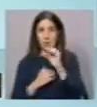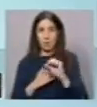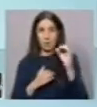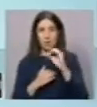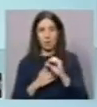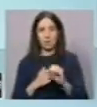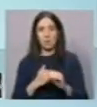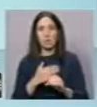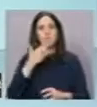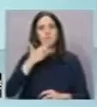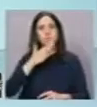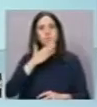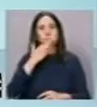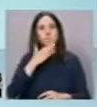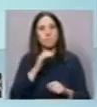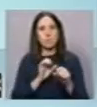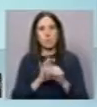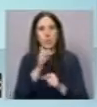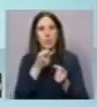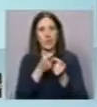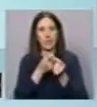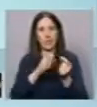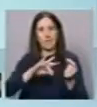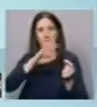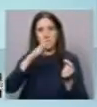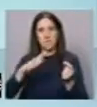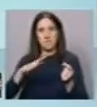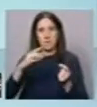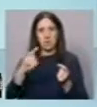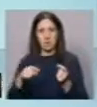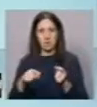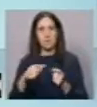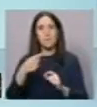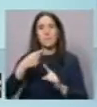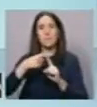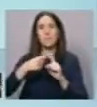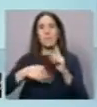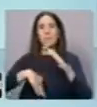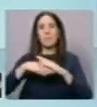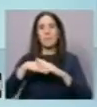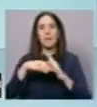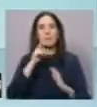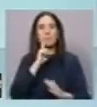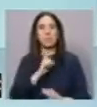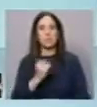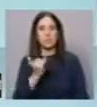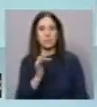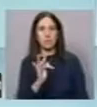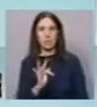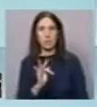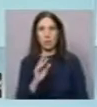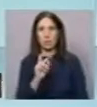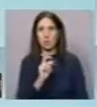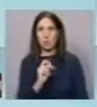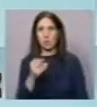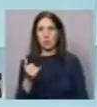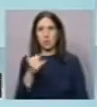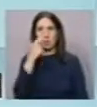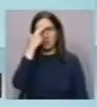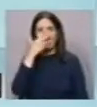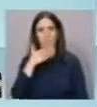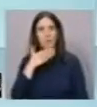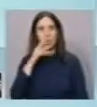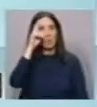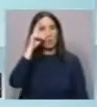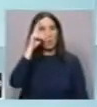soprar moderado no litoral e nas terras altas. Temperaturas máximas previstas para a Guarda de 24 graus, 32 para Castelo Branco, Porto